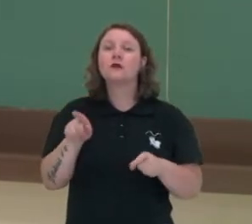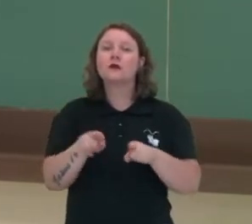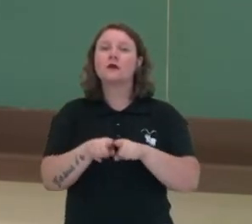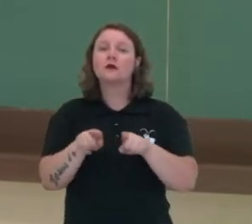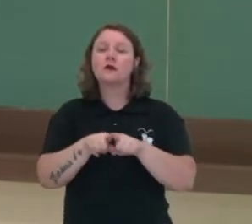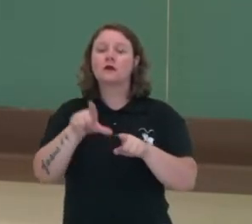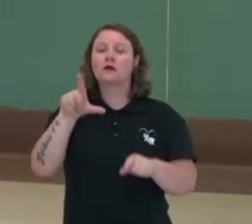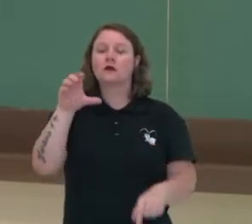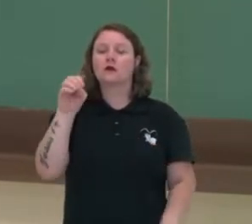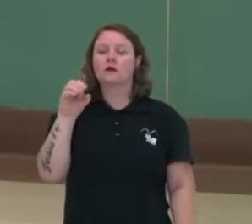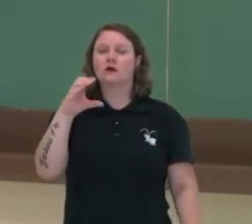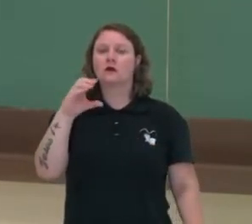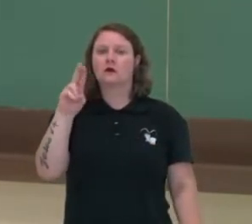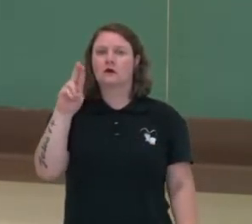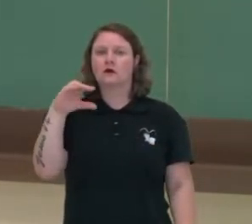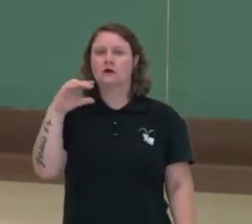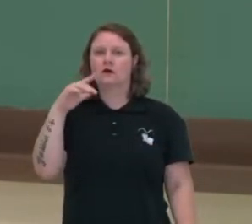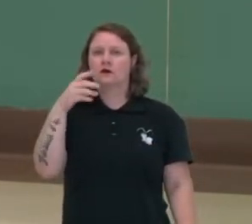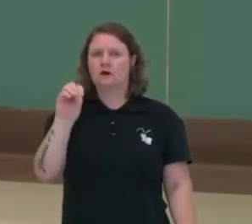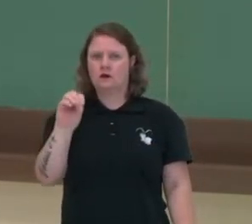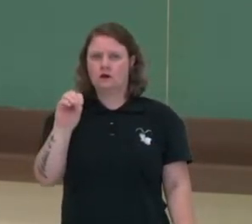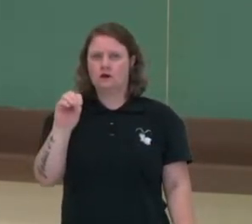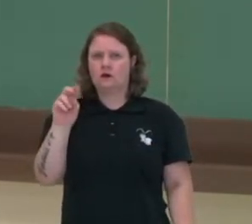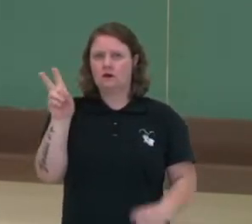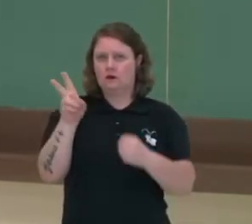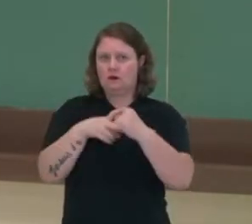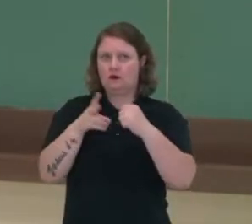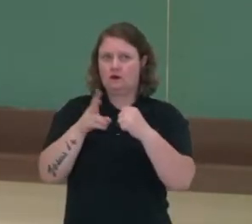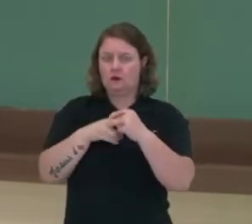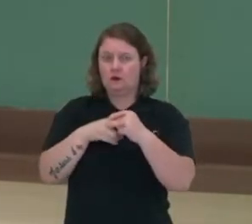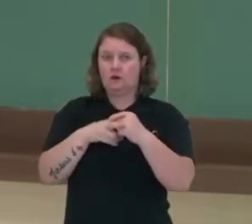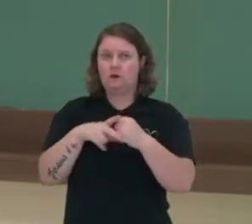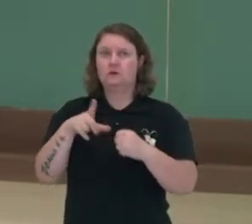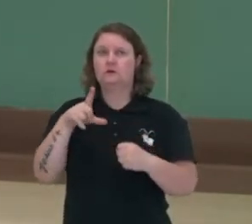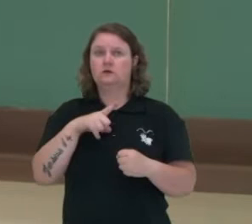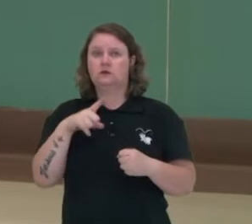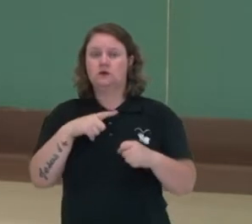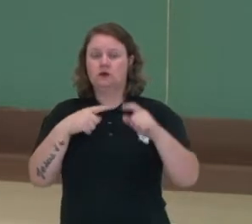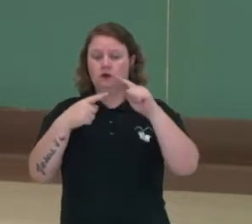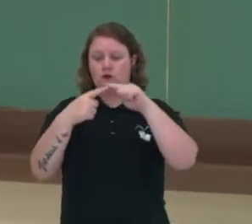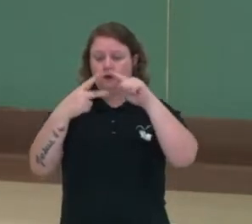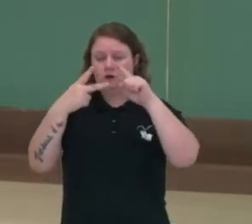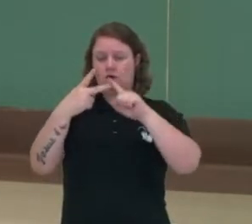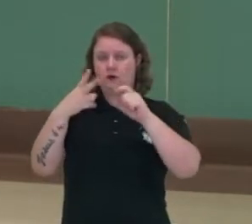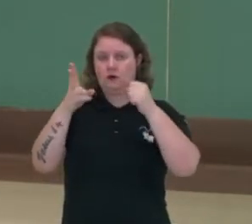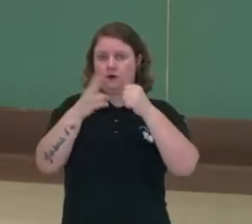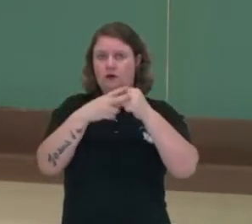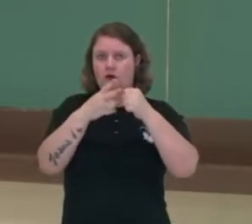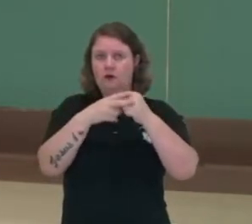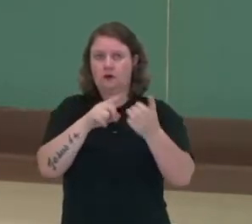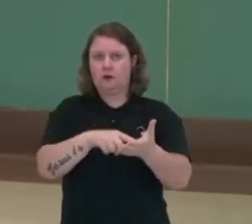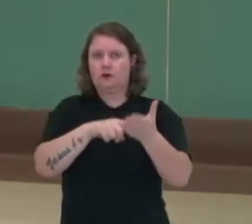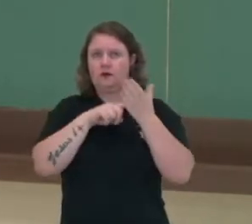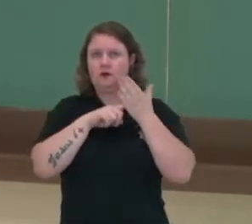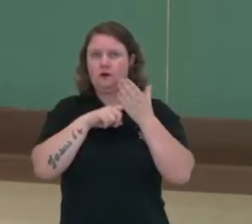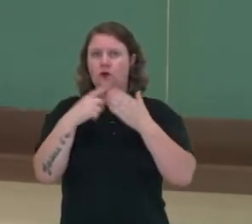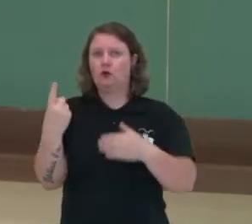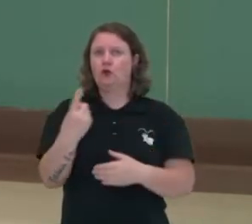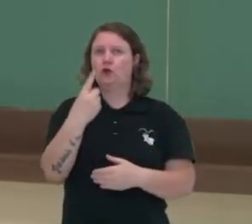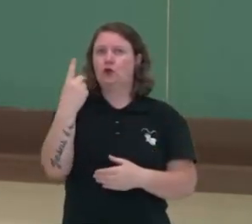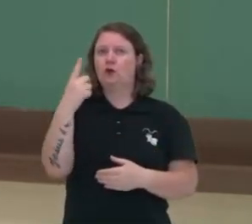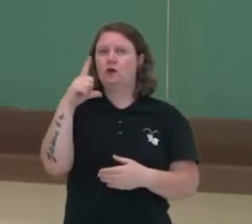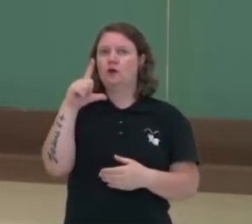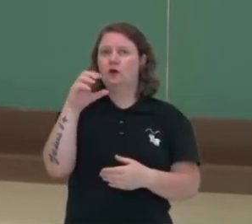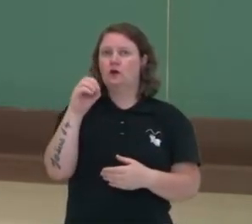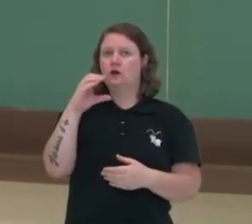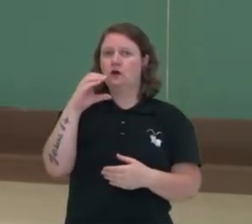que foram utilizadas. Portanto, aqui esse enunciado é formado por dois verbos e por uma locução verbal. Por